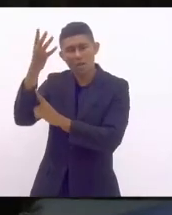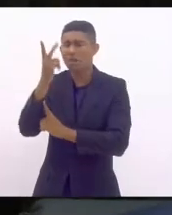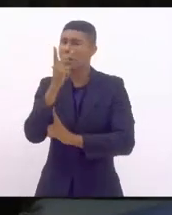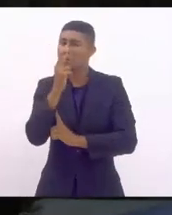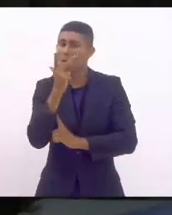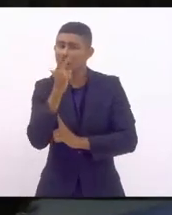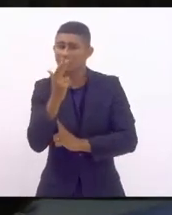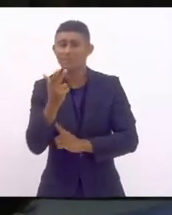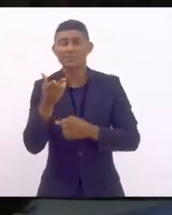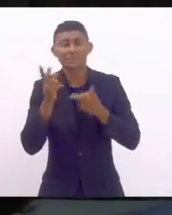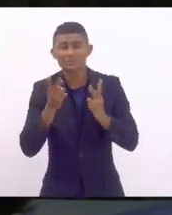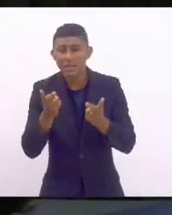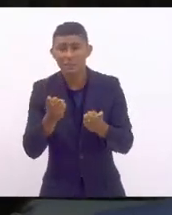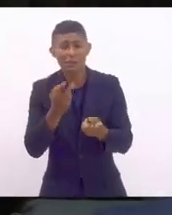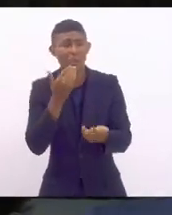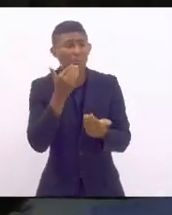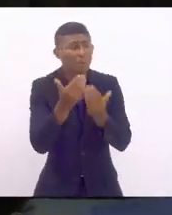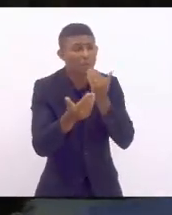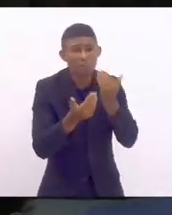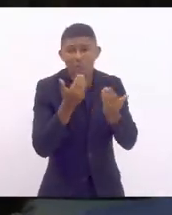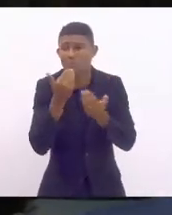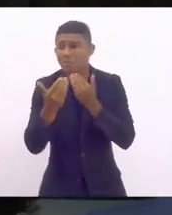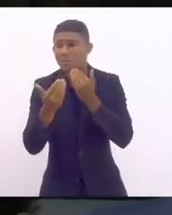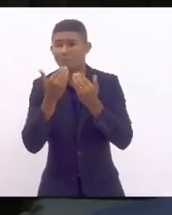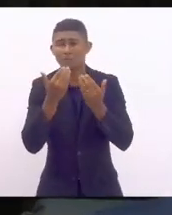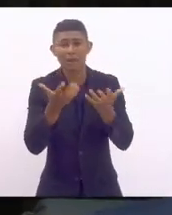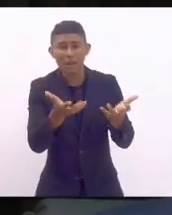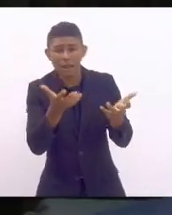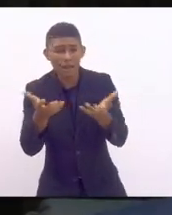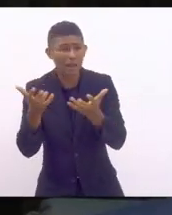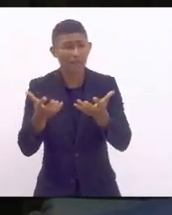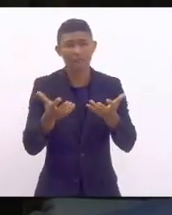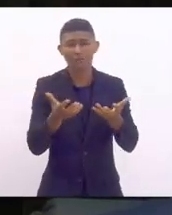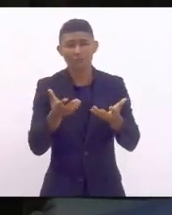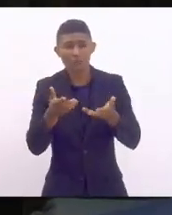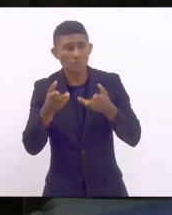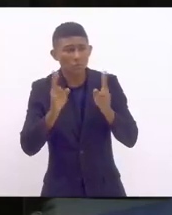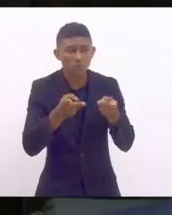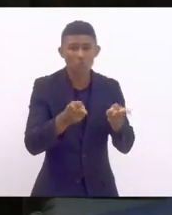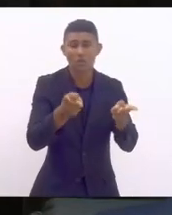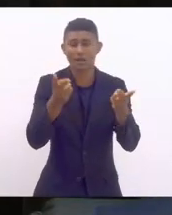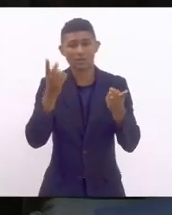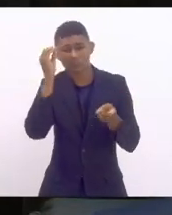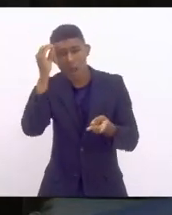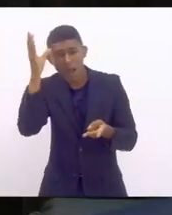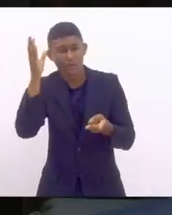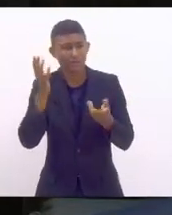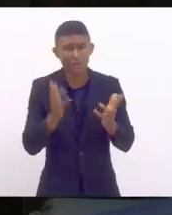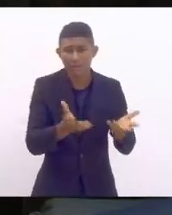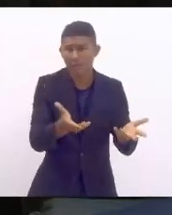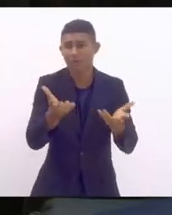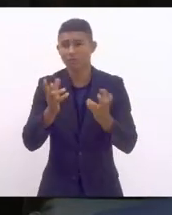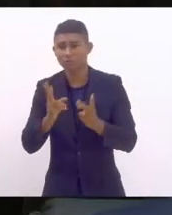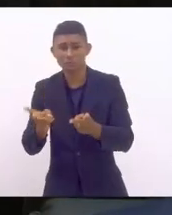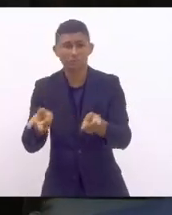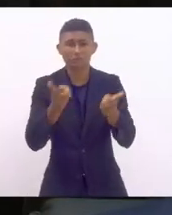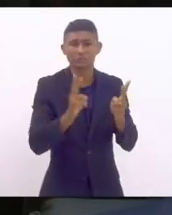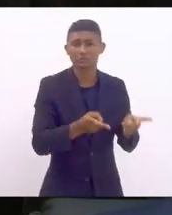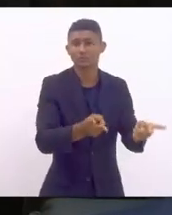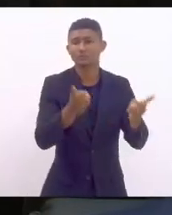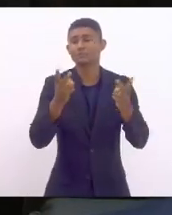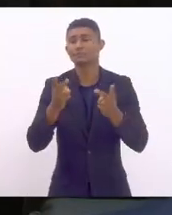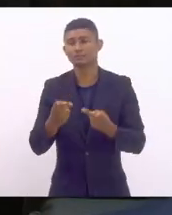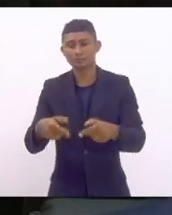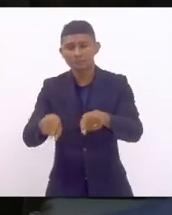mão permanentemente quero ficar aberto para gerar conhecimento geral a formação de